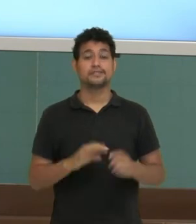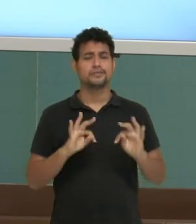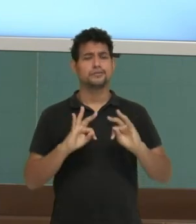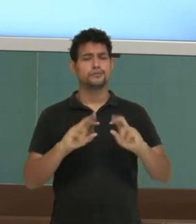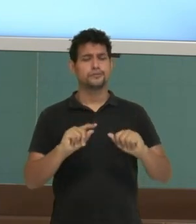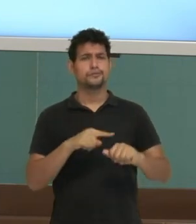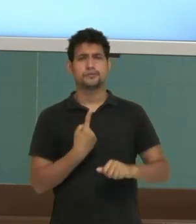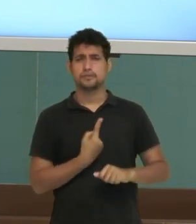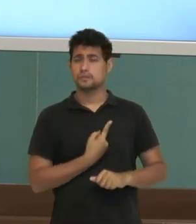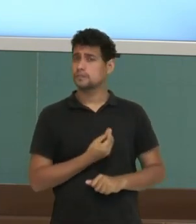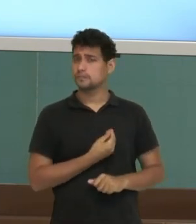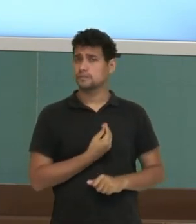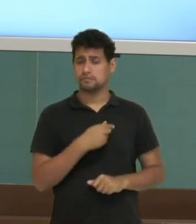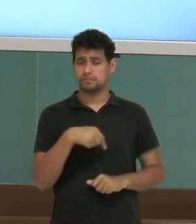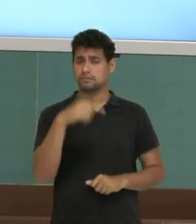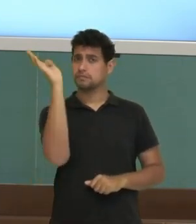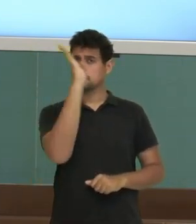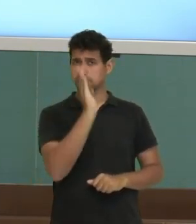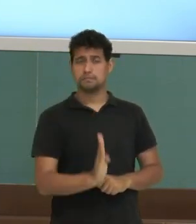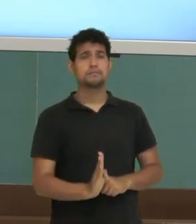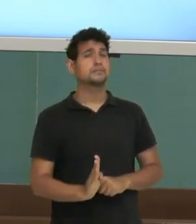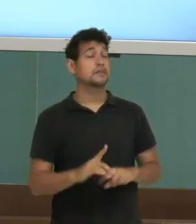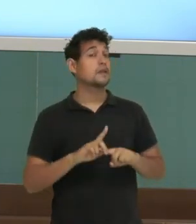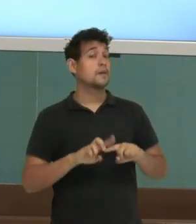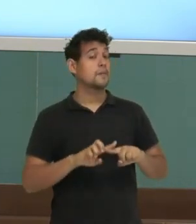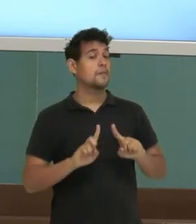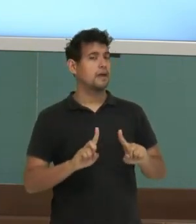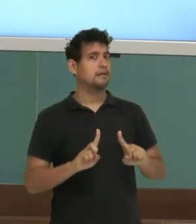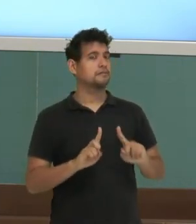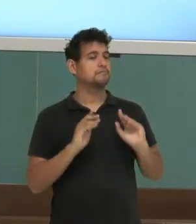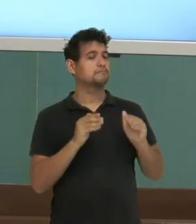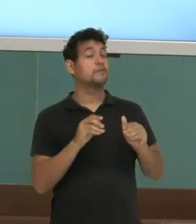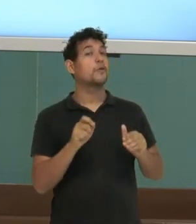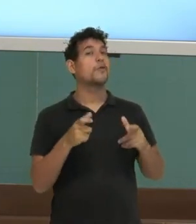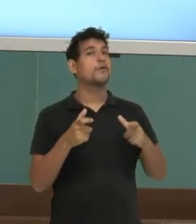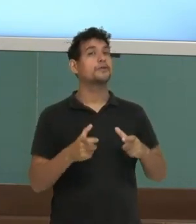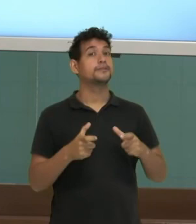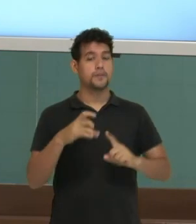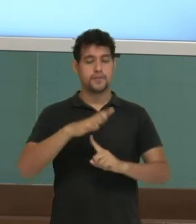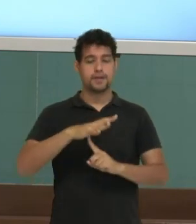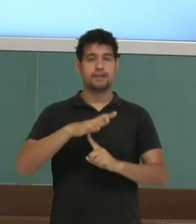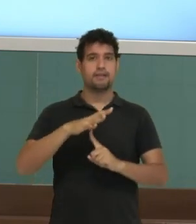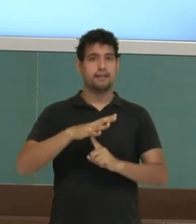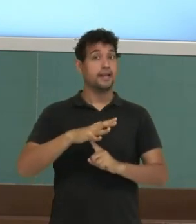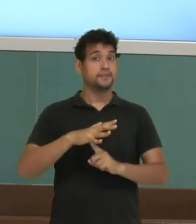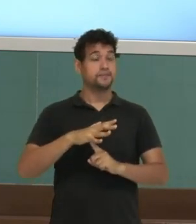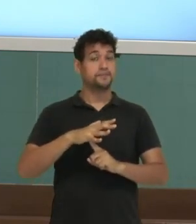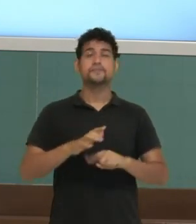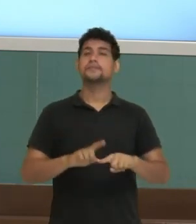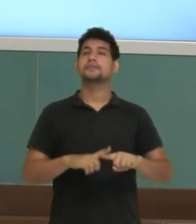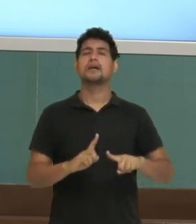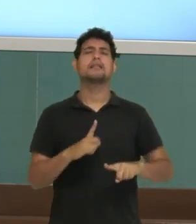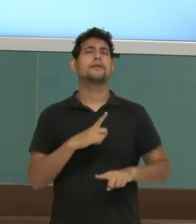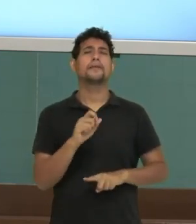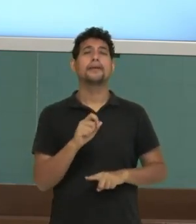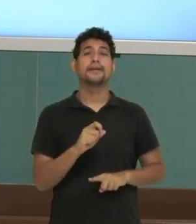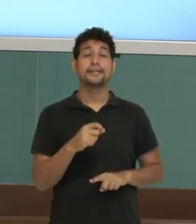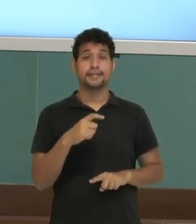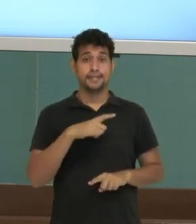nós moramos no Brasil, mais especificamente no Paraná. Aí nós temos os